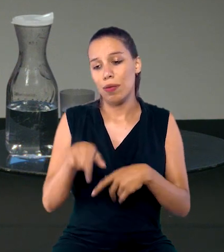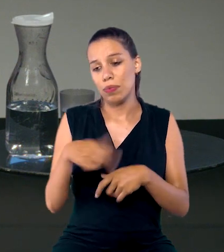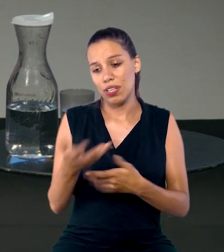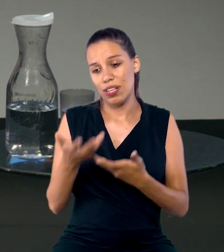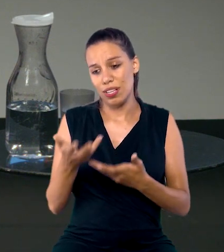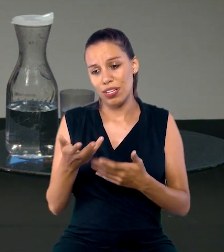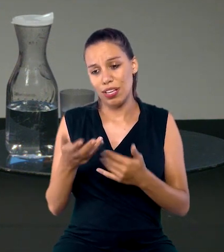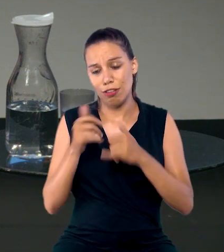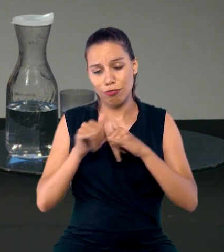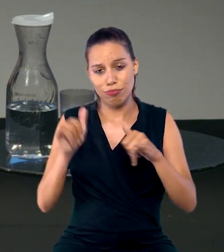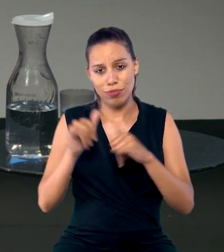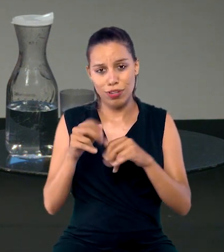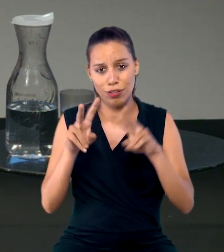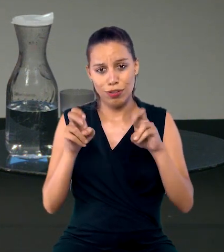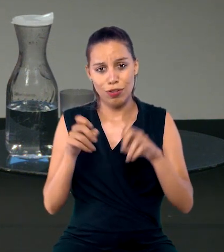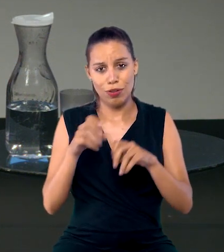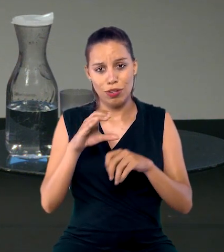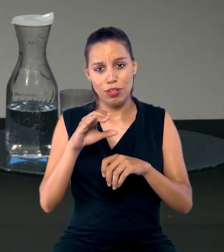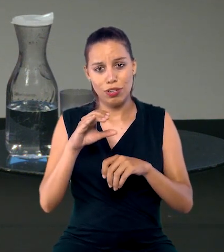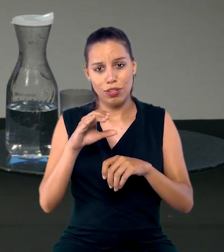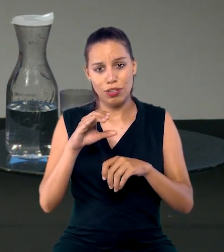Depois eu queria contar um pouquinho de Suma Uma.